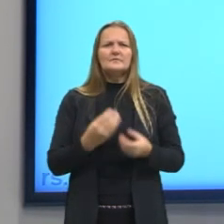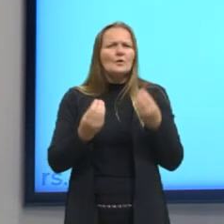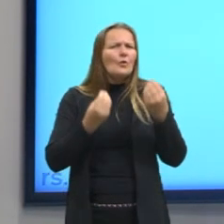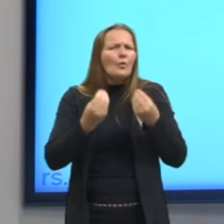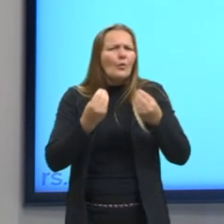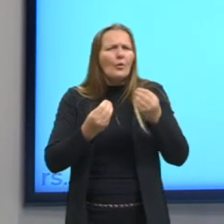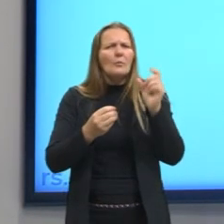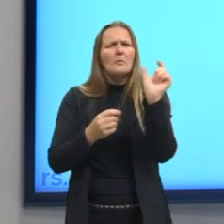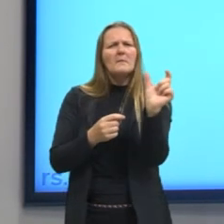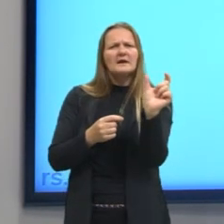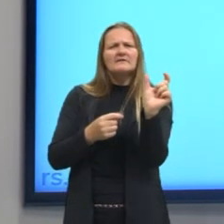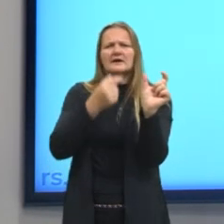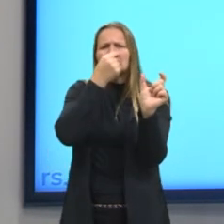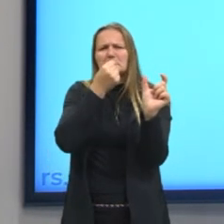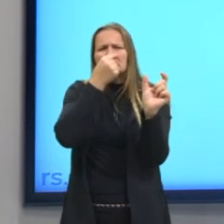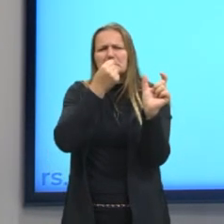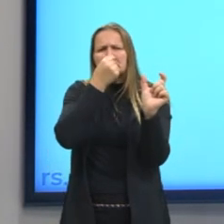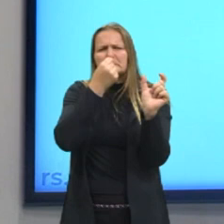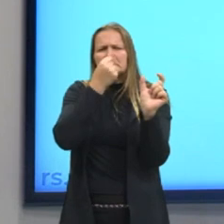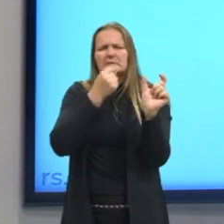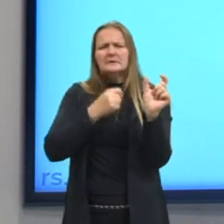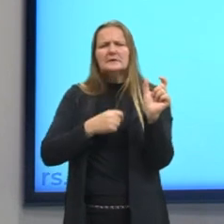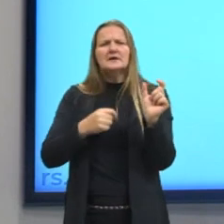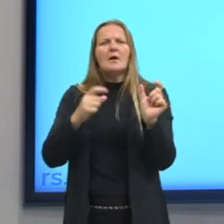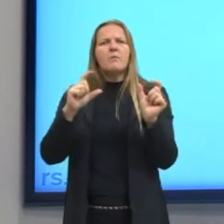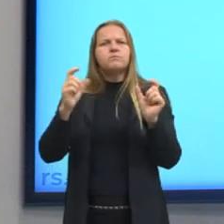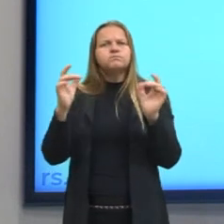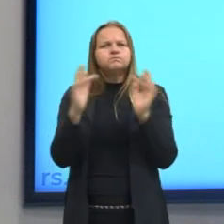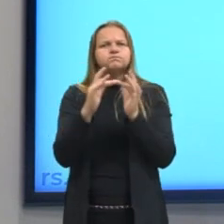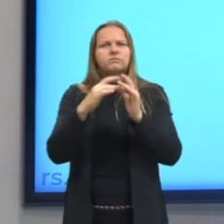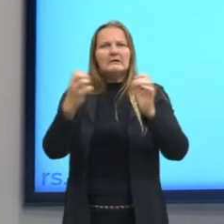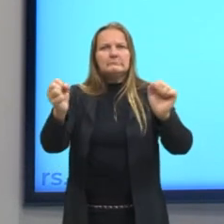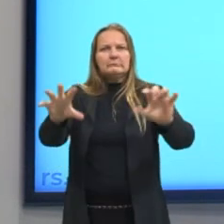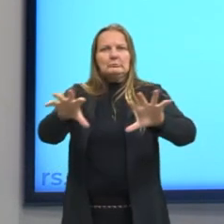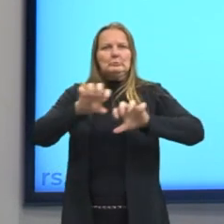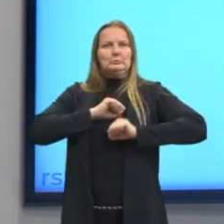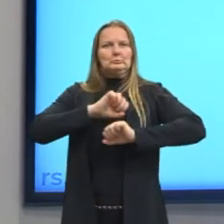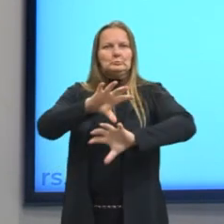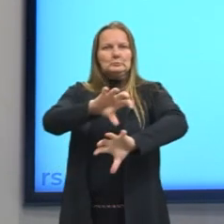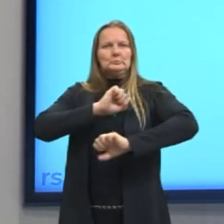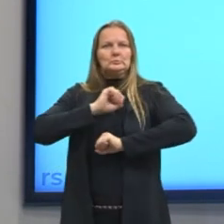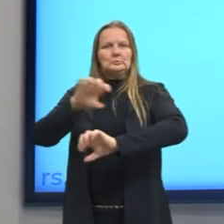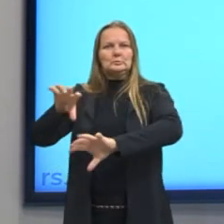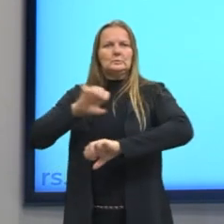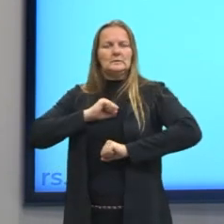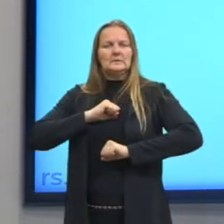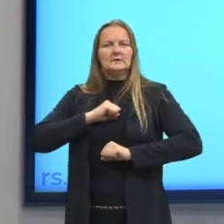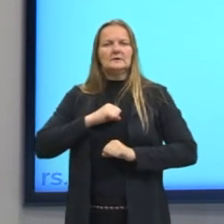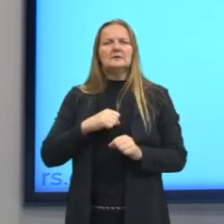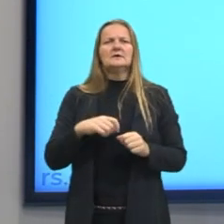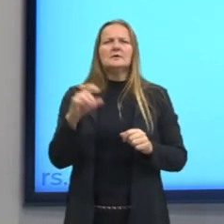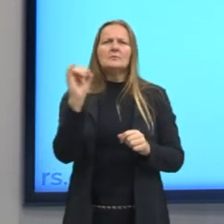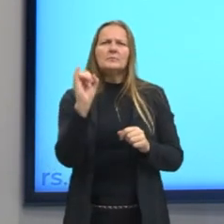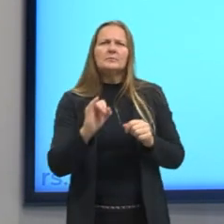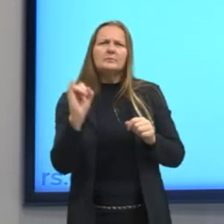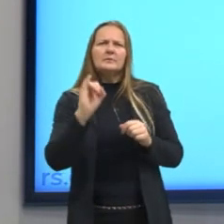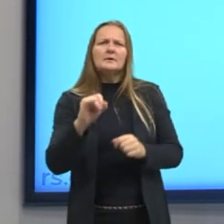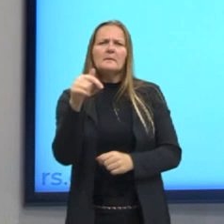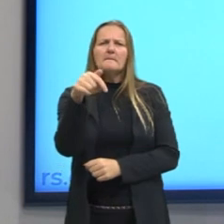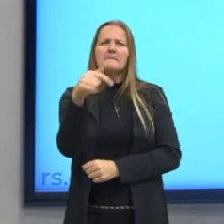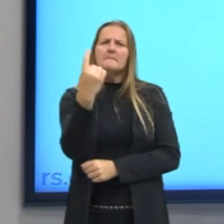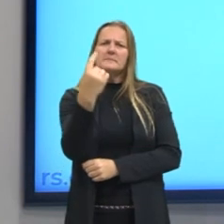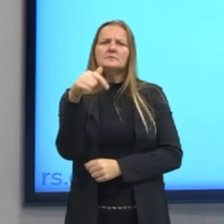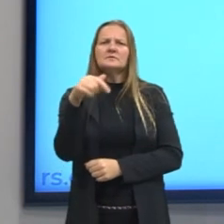gripe nos chegou após uma série de contágios entre línguas parte o detalhe em